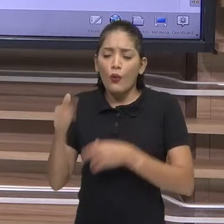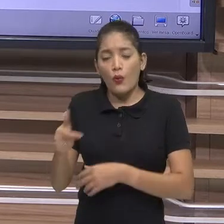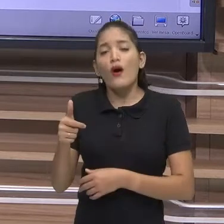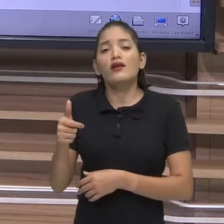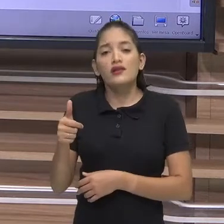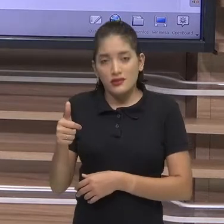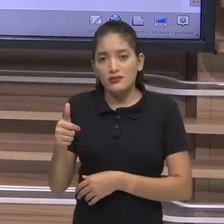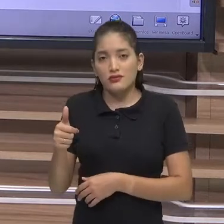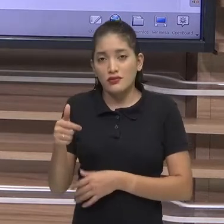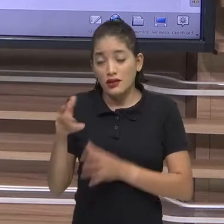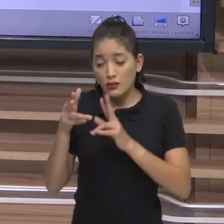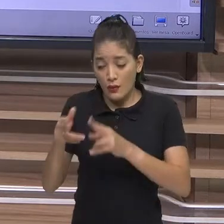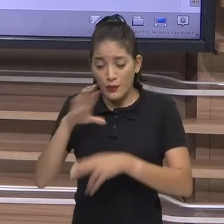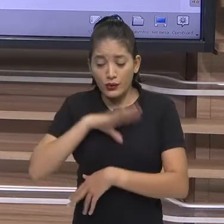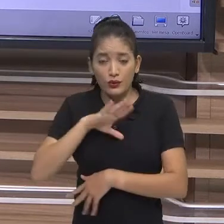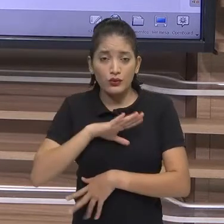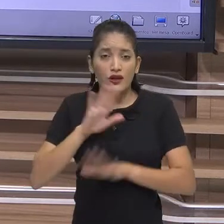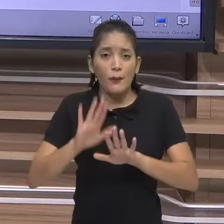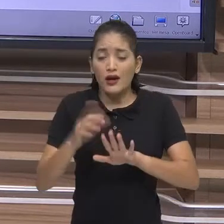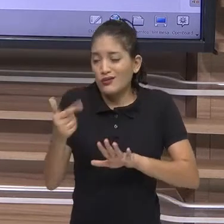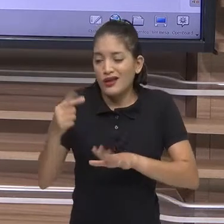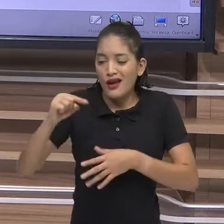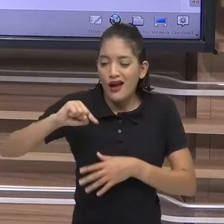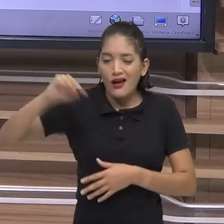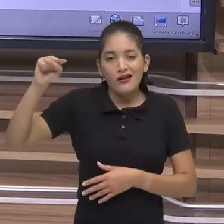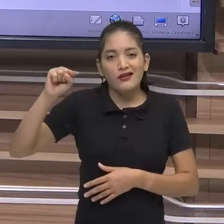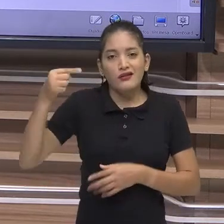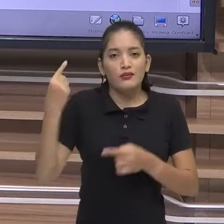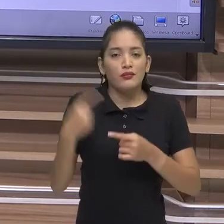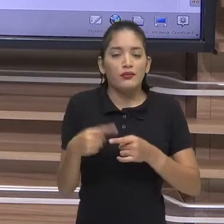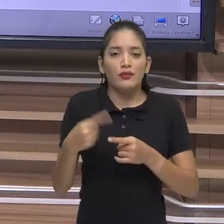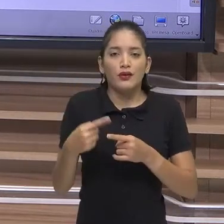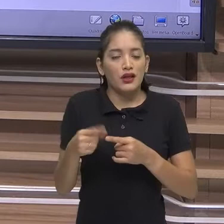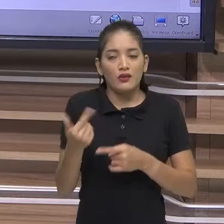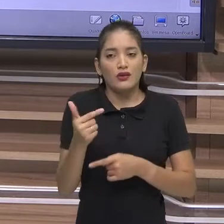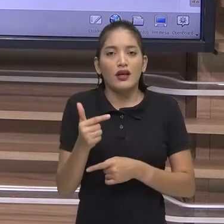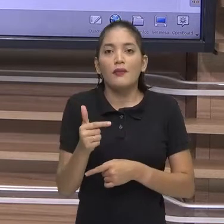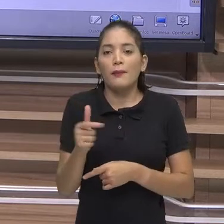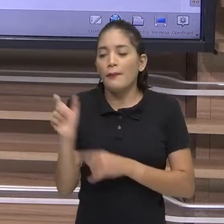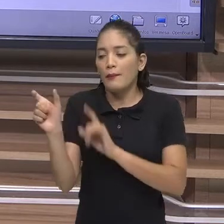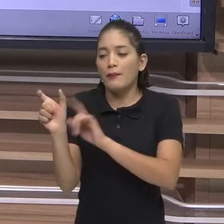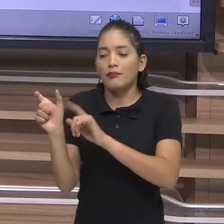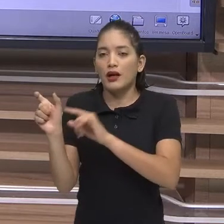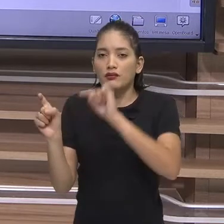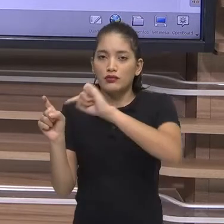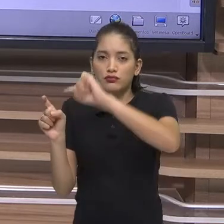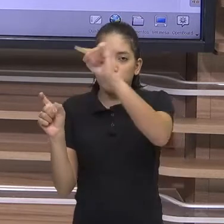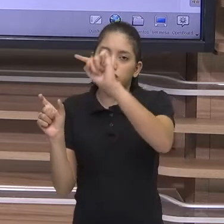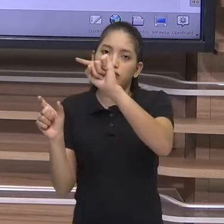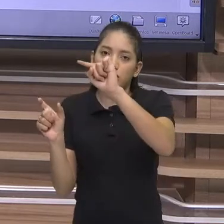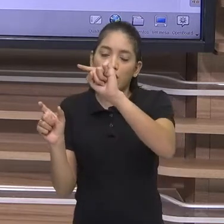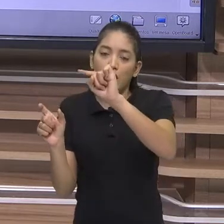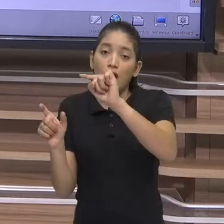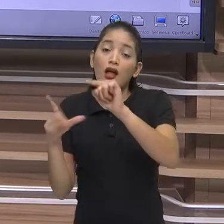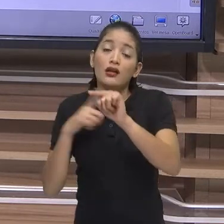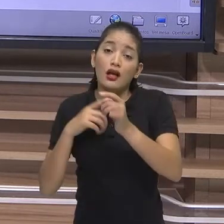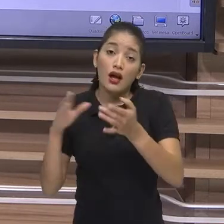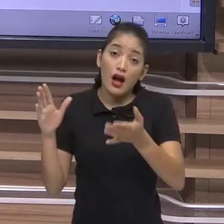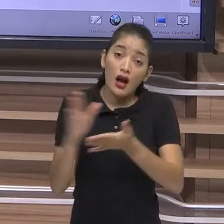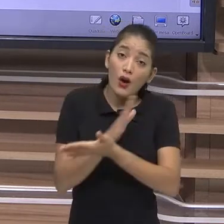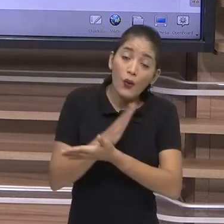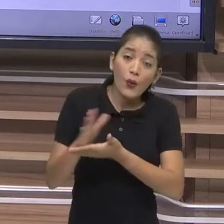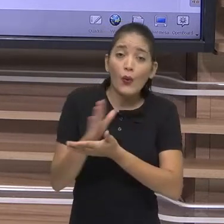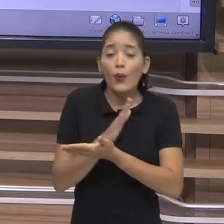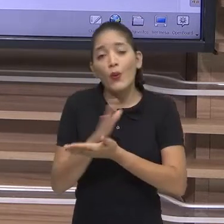que é área, só que não vem com acento, porque não temos palavras em inglês com acento. Até existem umas